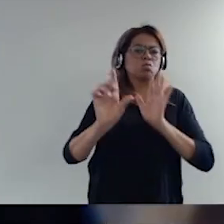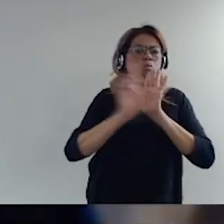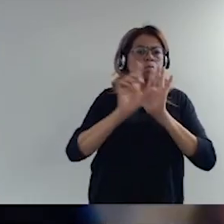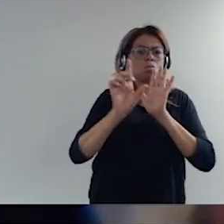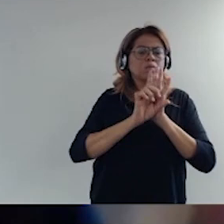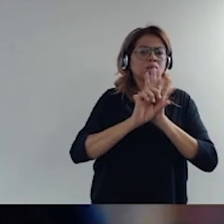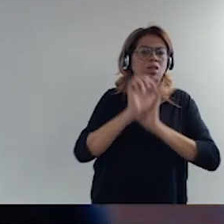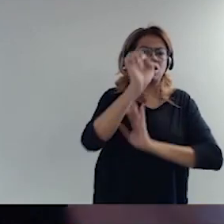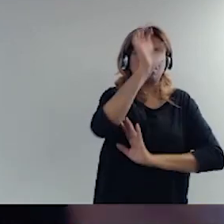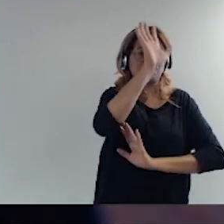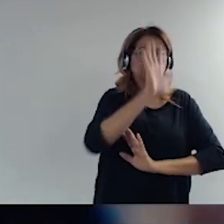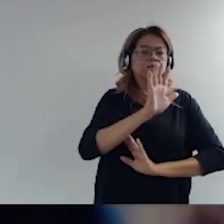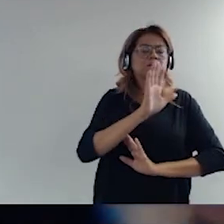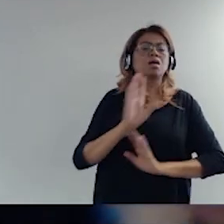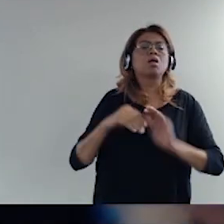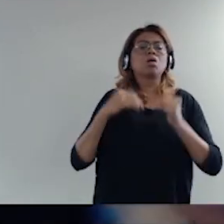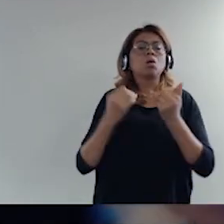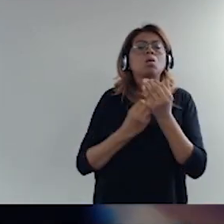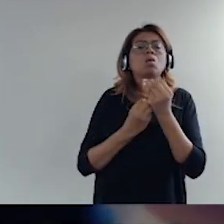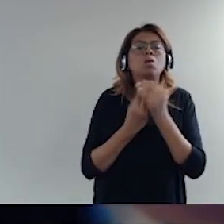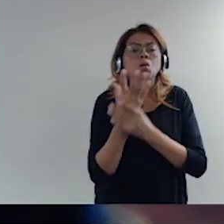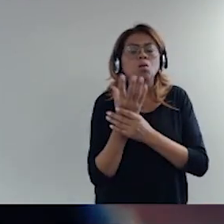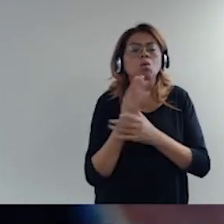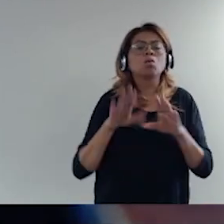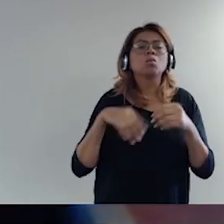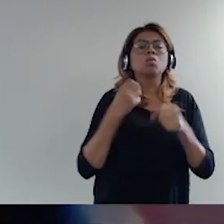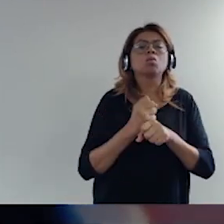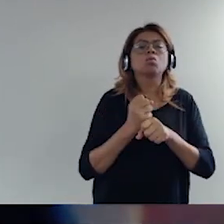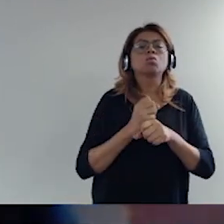federal a partir de